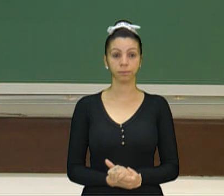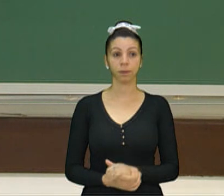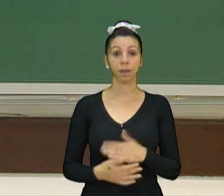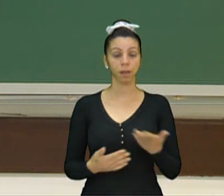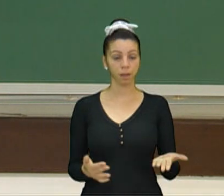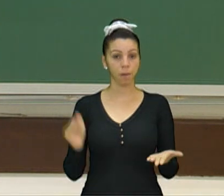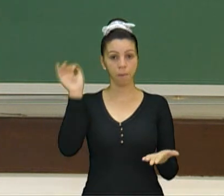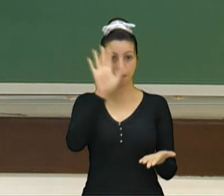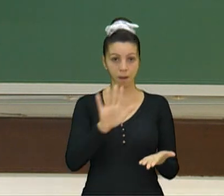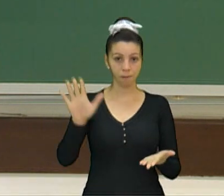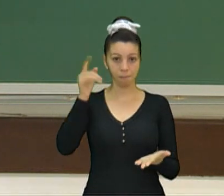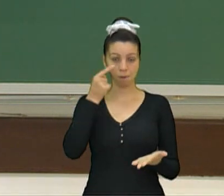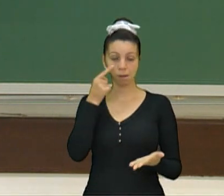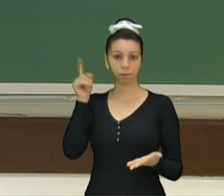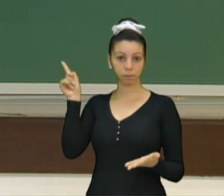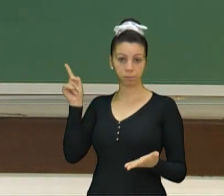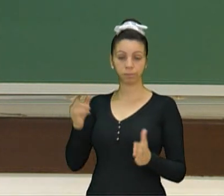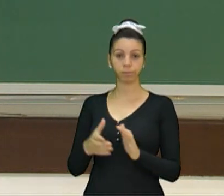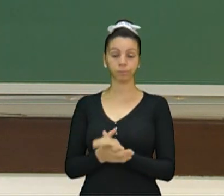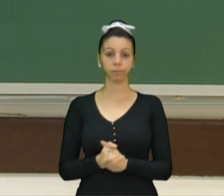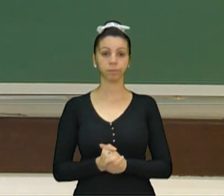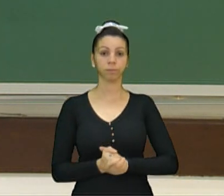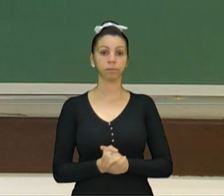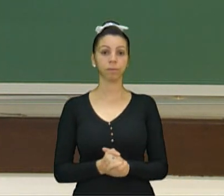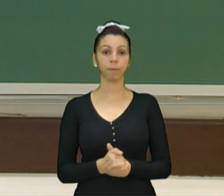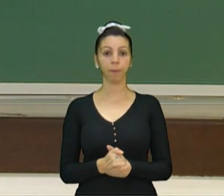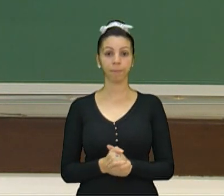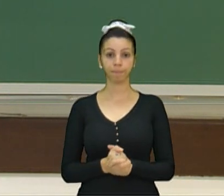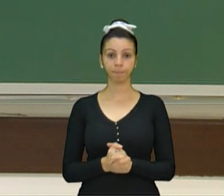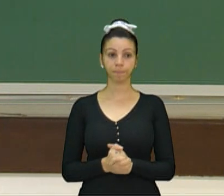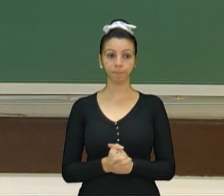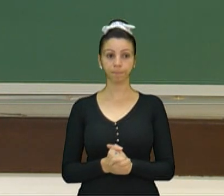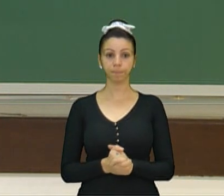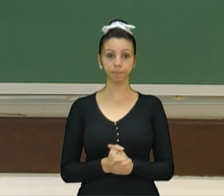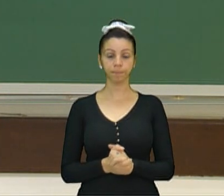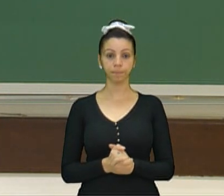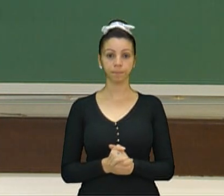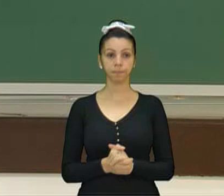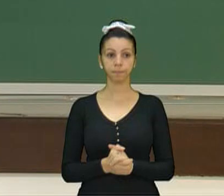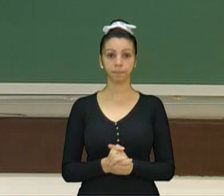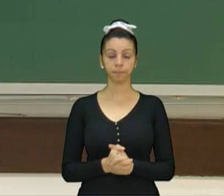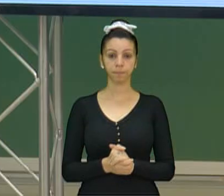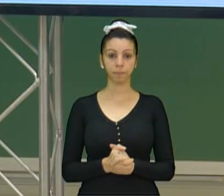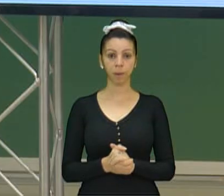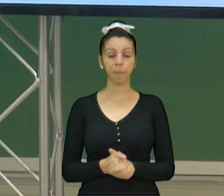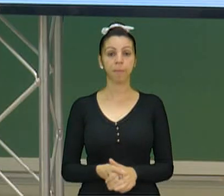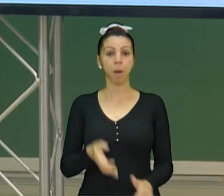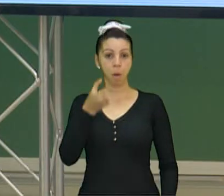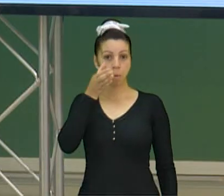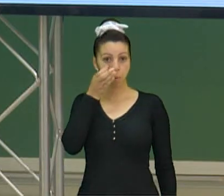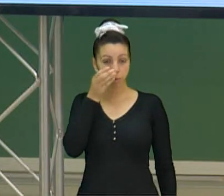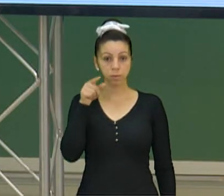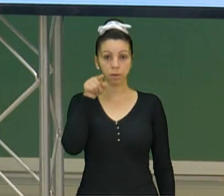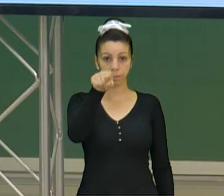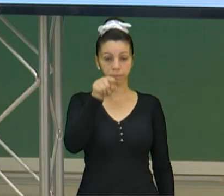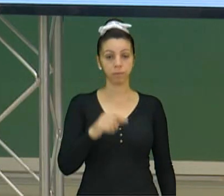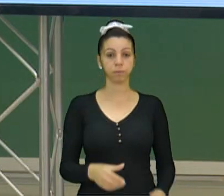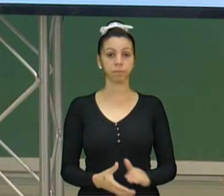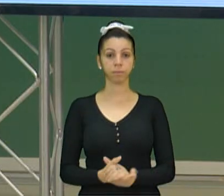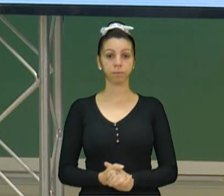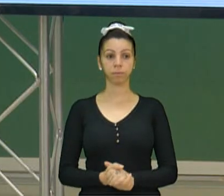A imagem que eu coloquei aqui, ela é justamente ela diz respeito a isso daqui, quer ver? Eu botei uma curiosidade aqui para vocês, ó.